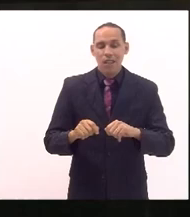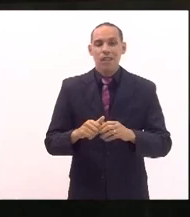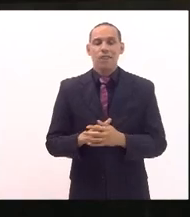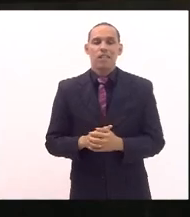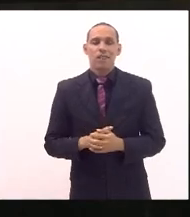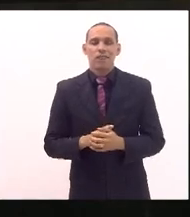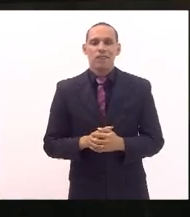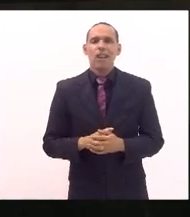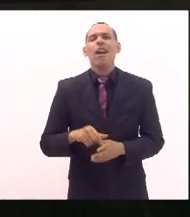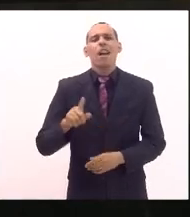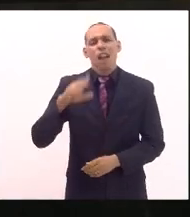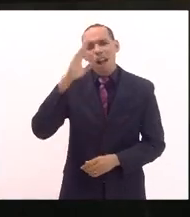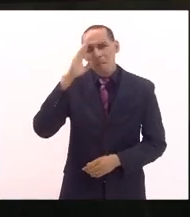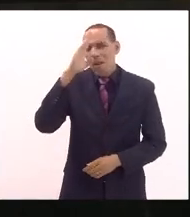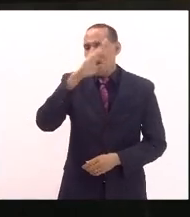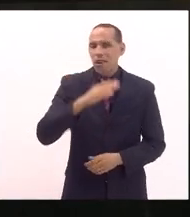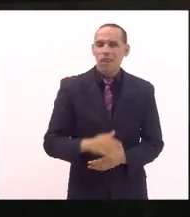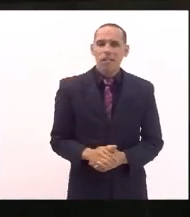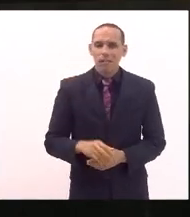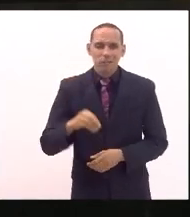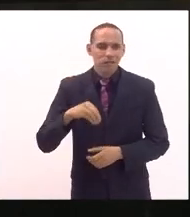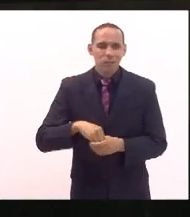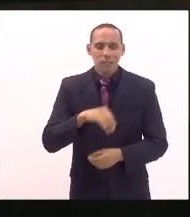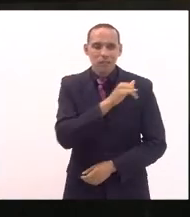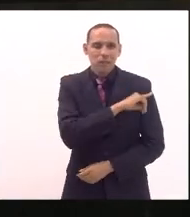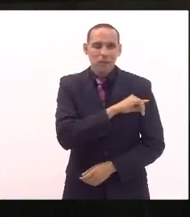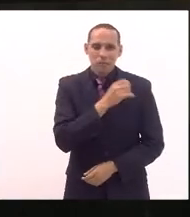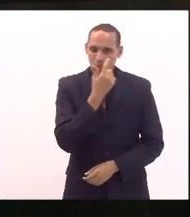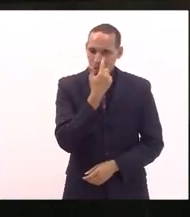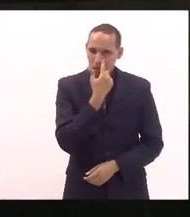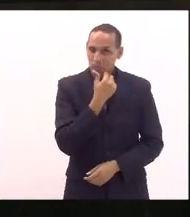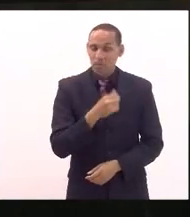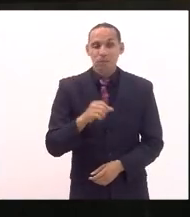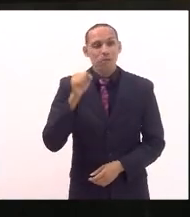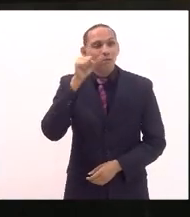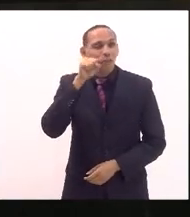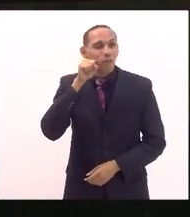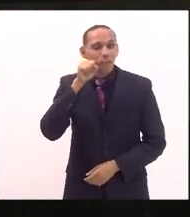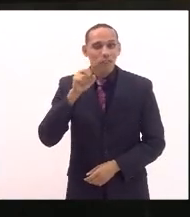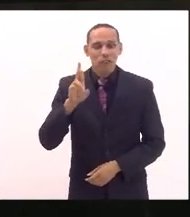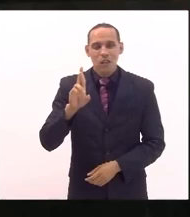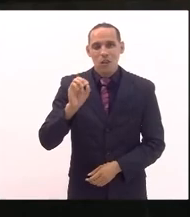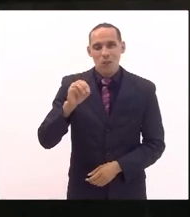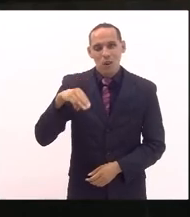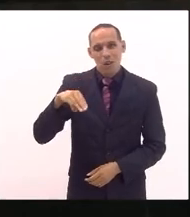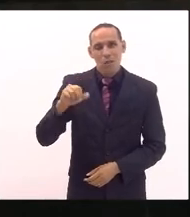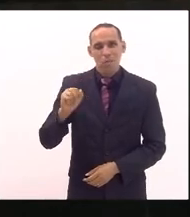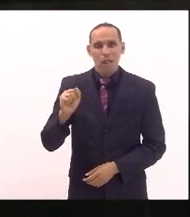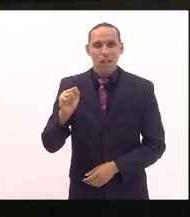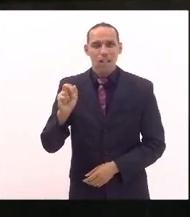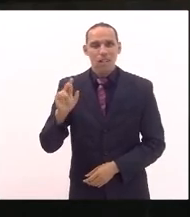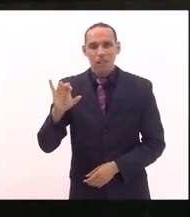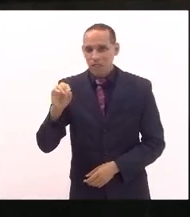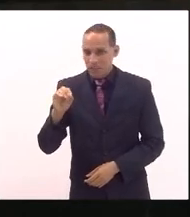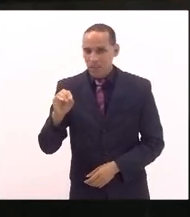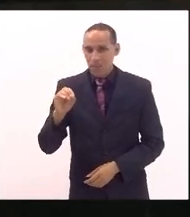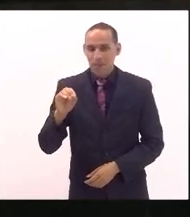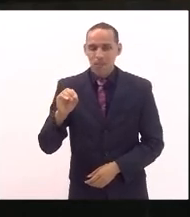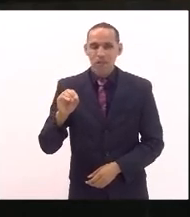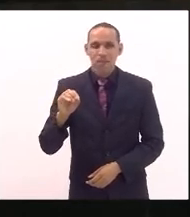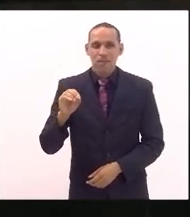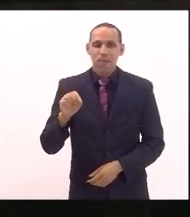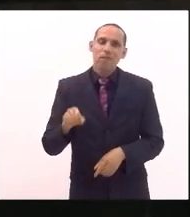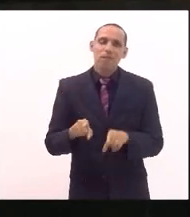no hall de prioridade no estado do Rio de Janeiro e o celular do Romário lá se sensibilizou e fez nós